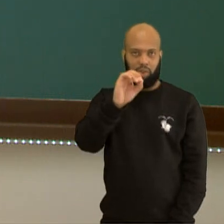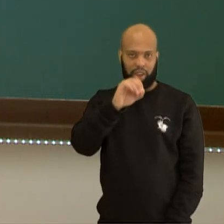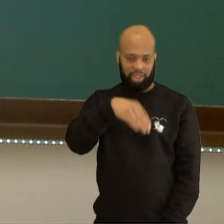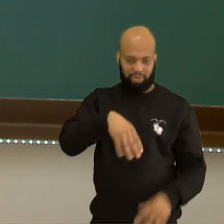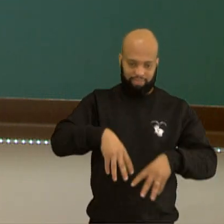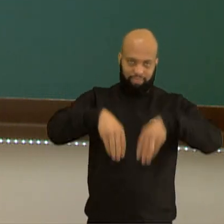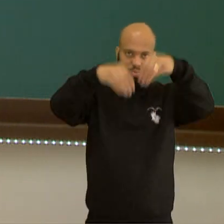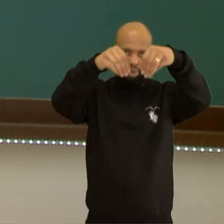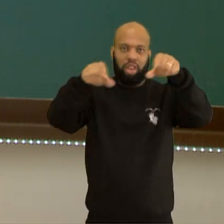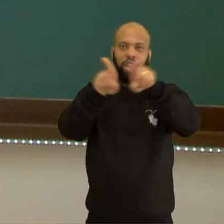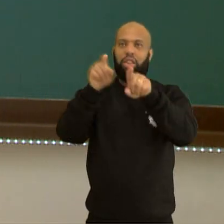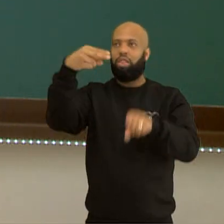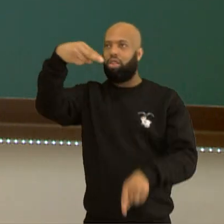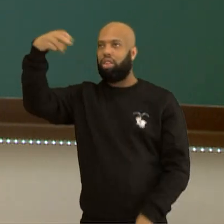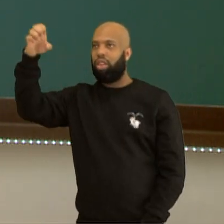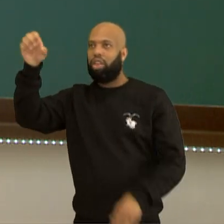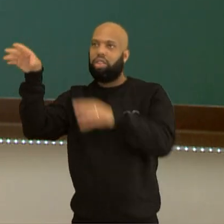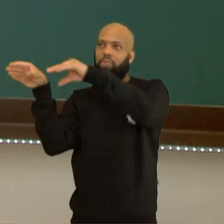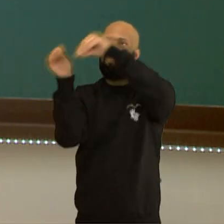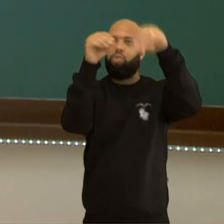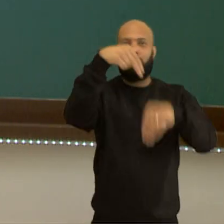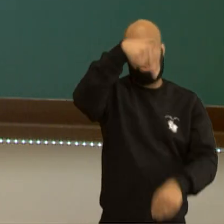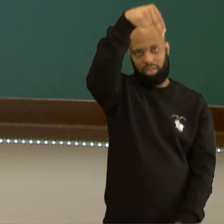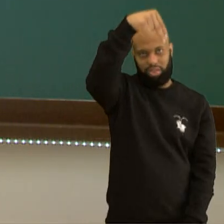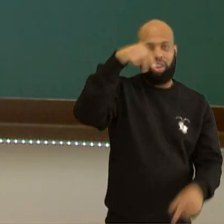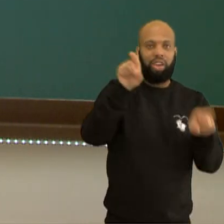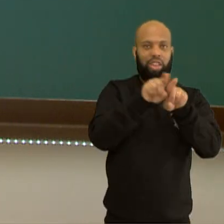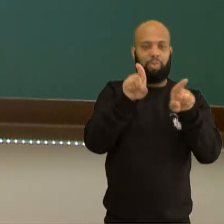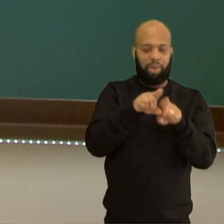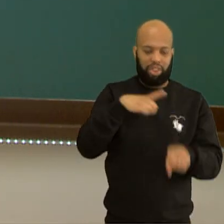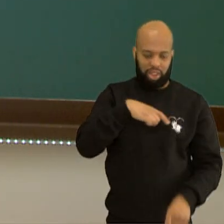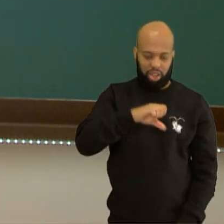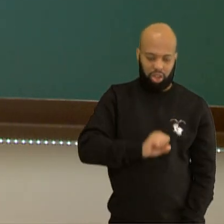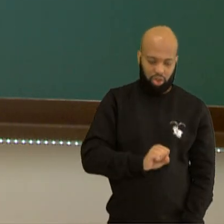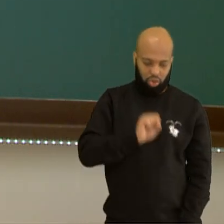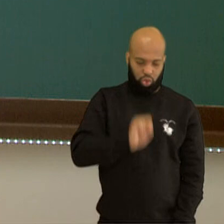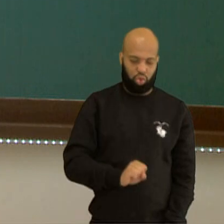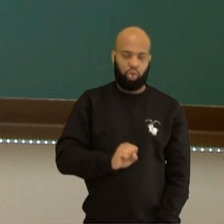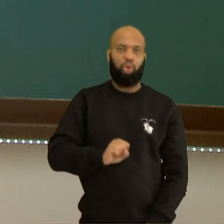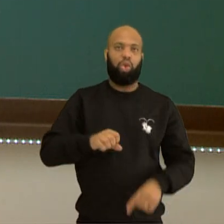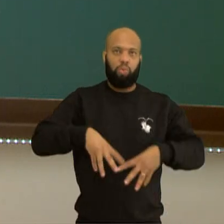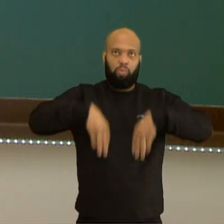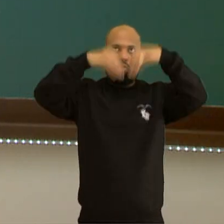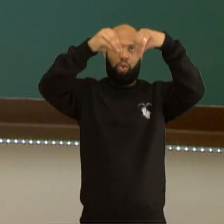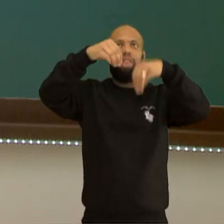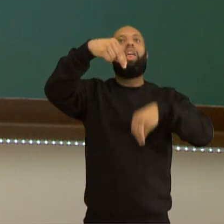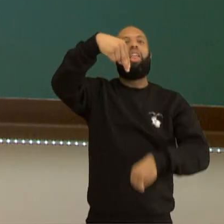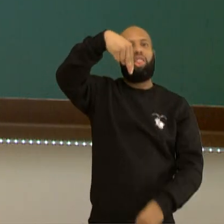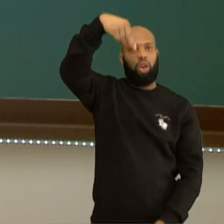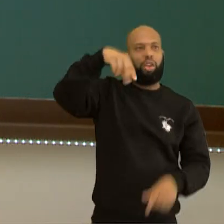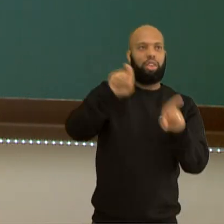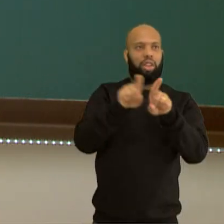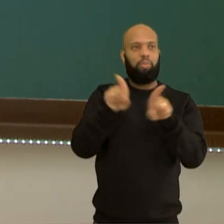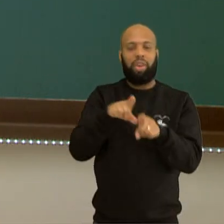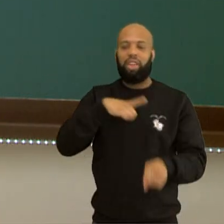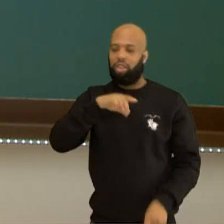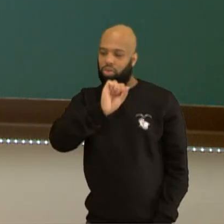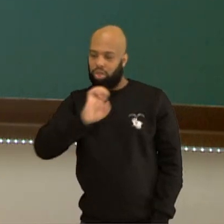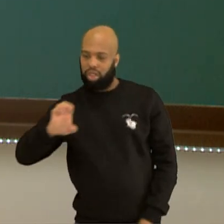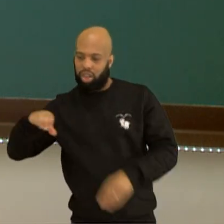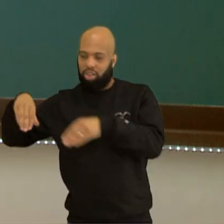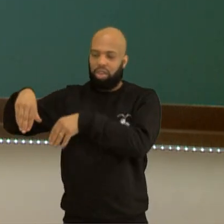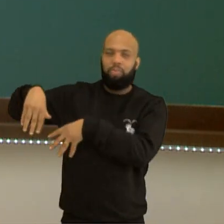do Nordeste para o Norte, do Sul para o Norte também, do Sudeste para o Norte. Então, são